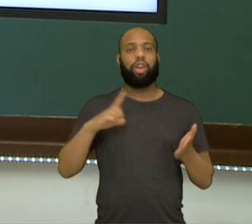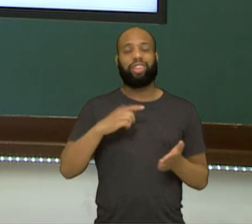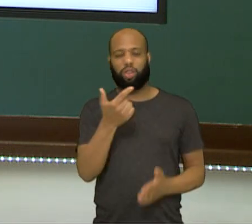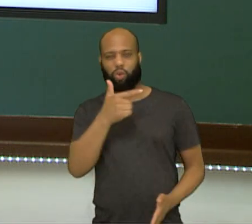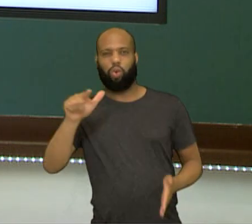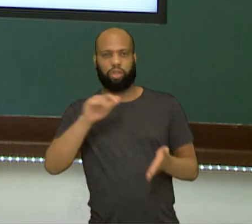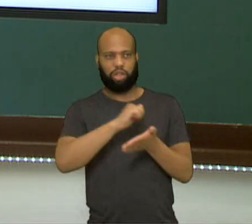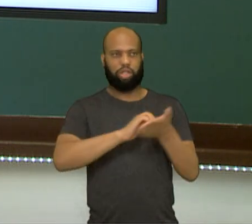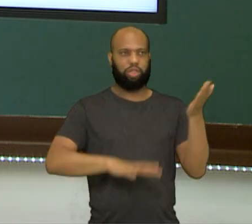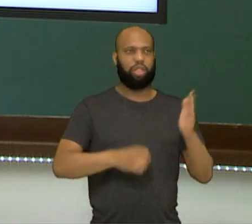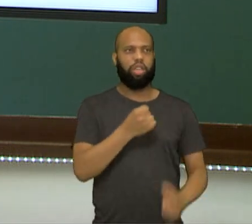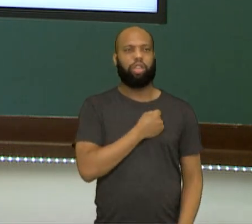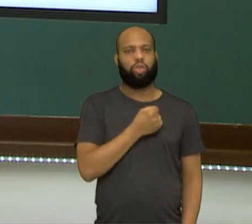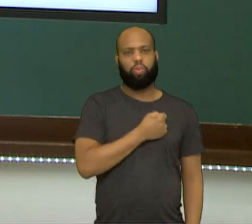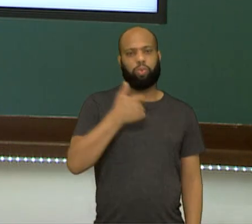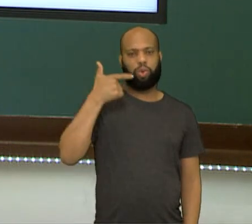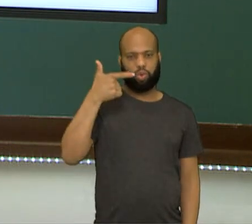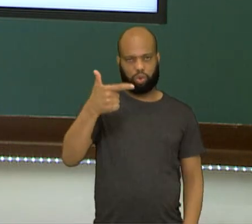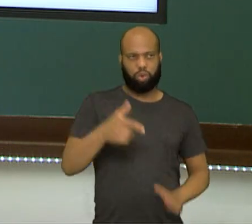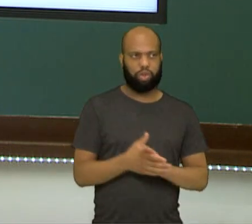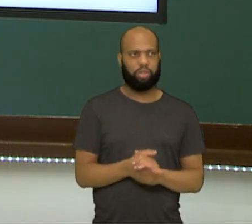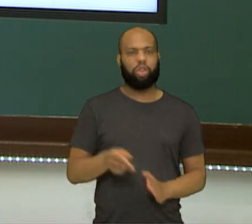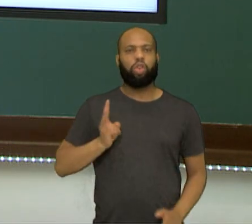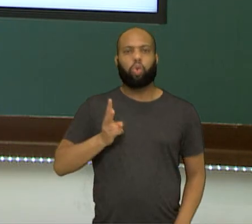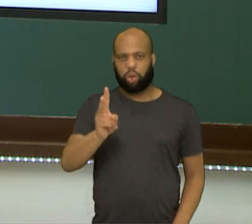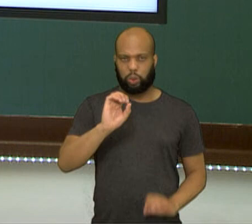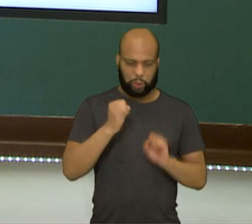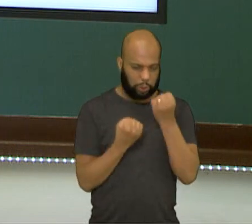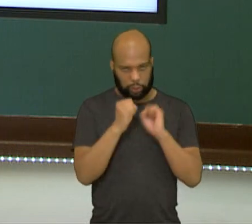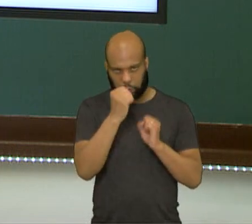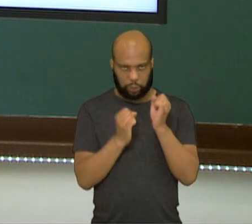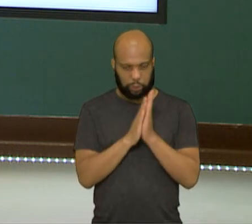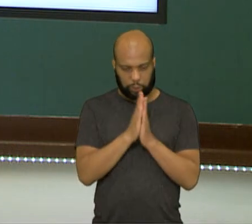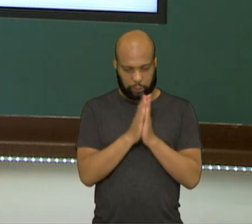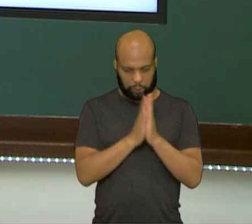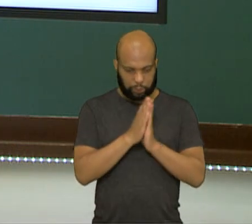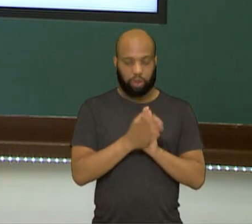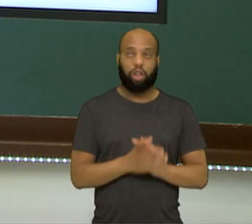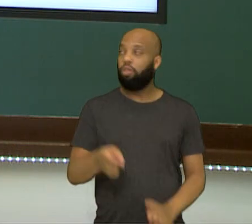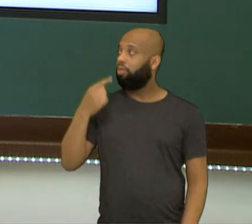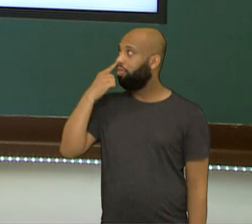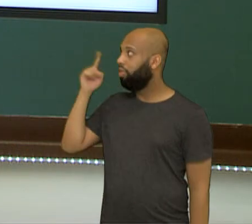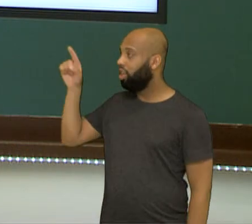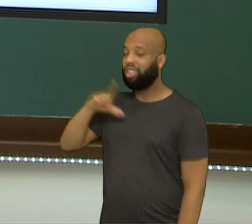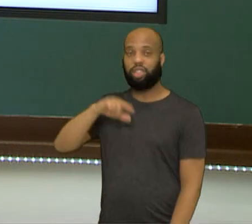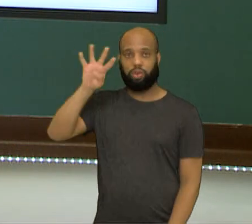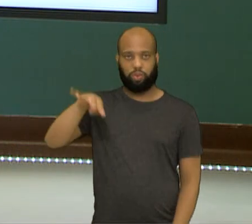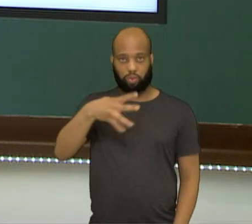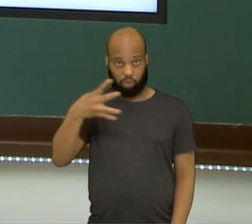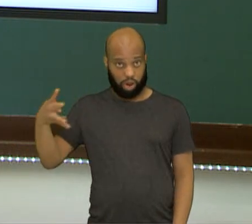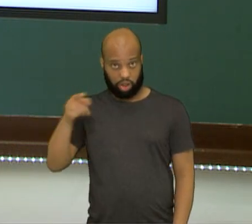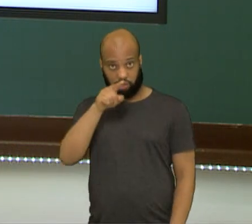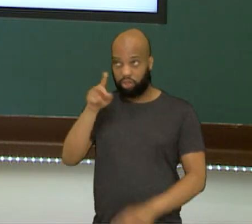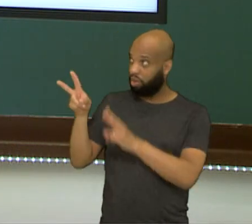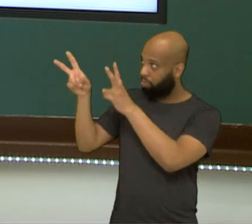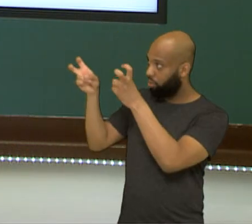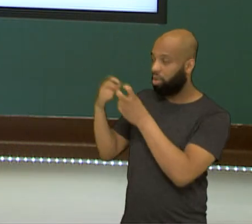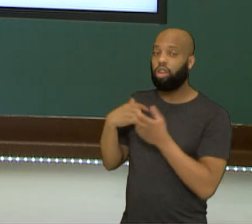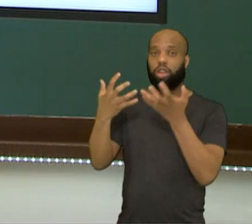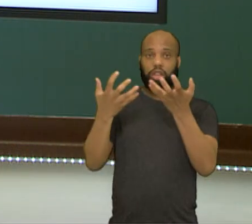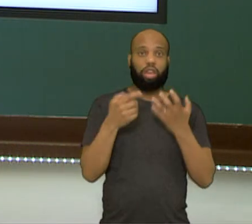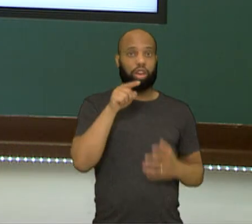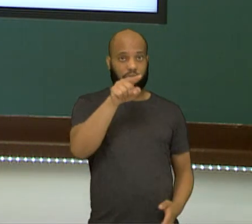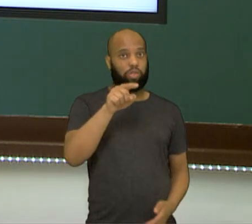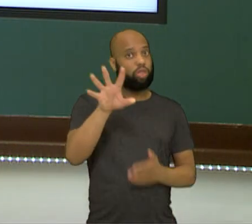atividade 2, para dar aquela... continuar esquentando, né? Veja aqui, temos um quadro, perceberam? Quero esse quadrinho no